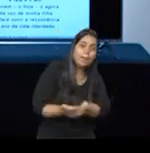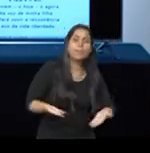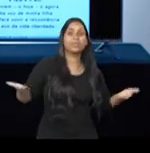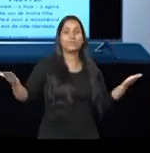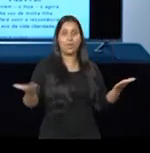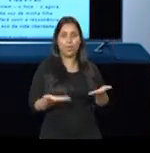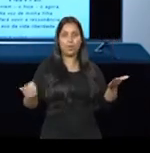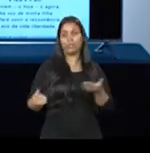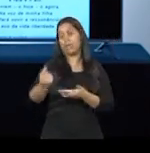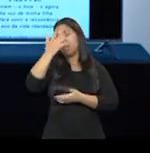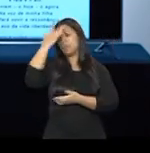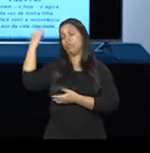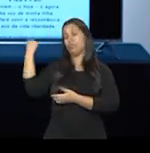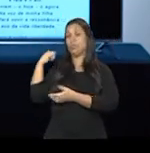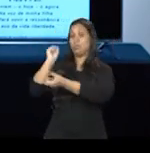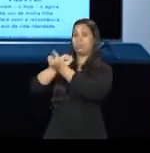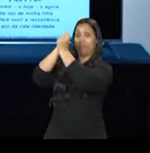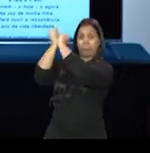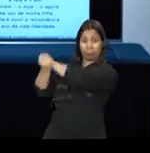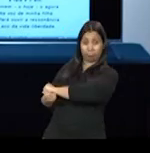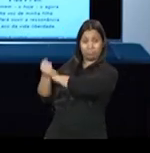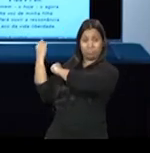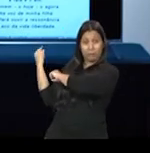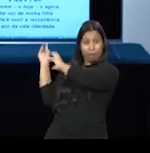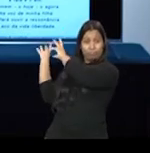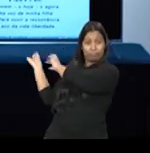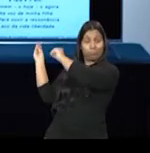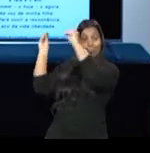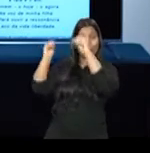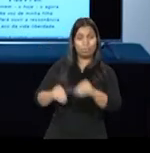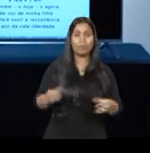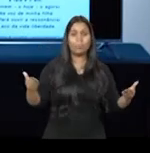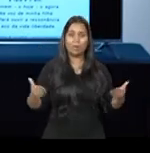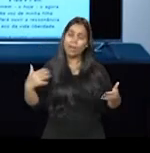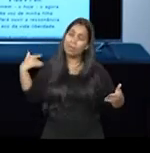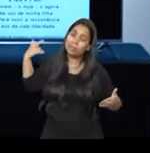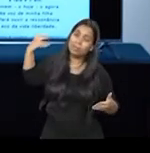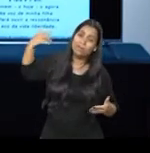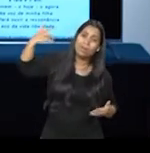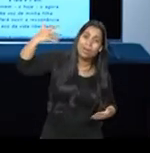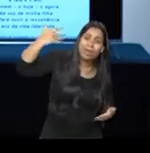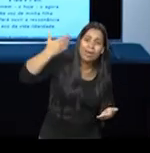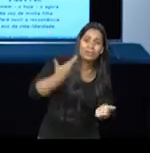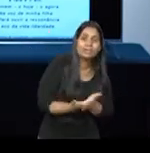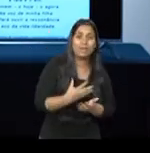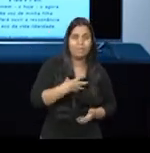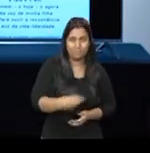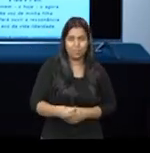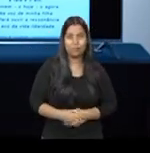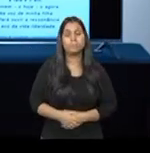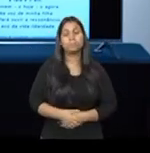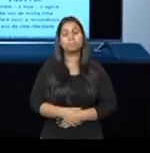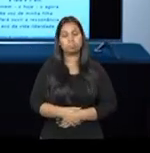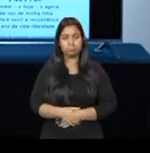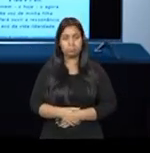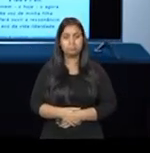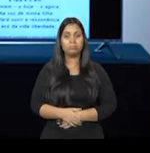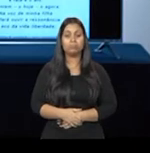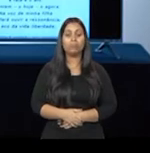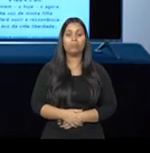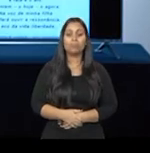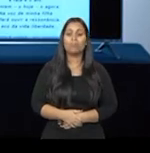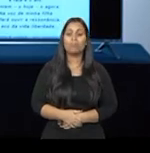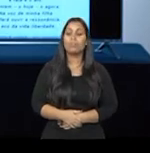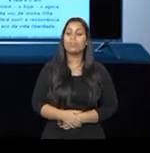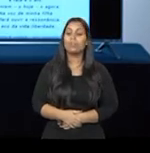para cá na condição de escravo do continente africano, como vem dando esse processo até a filha dela. Eu vou falar só algumas partes para a gente refletir um pouquinho,